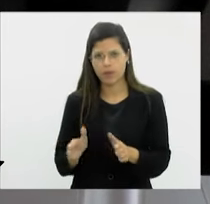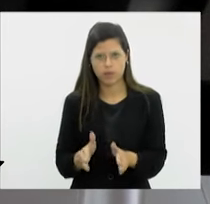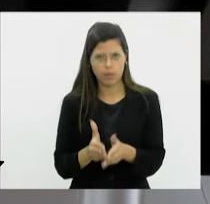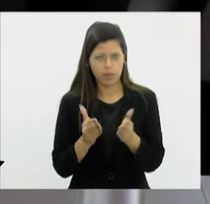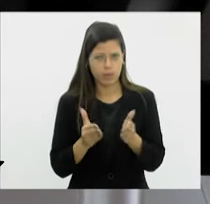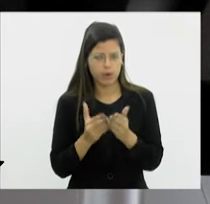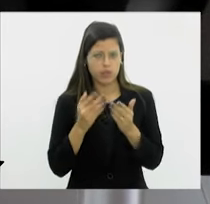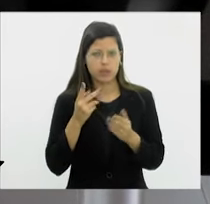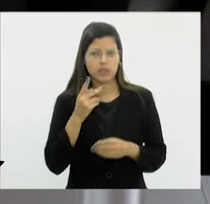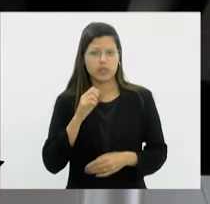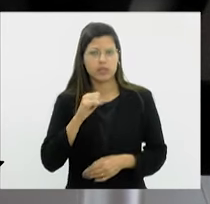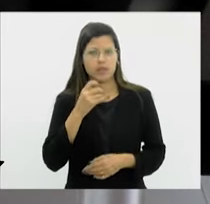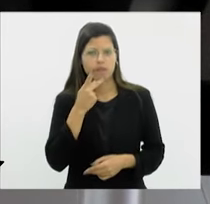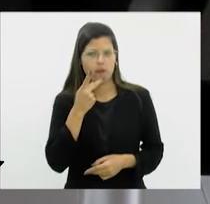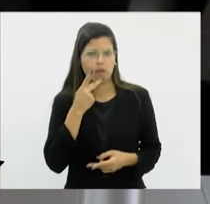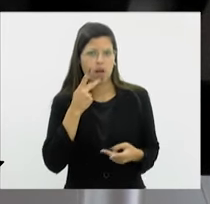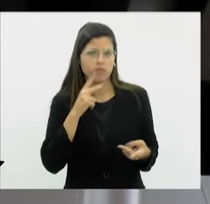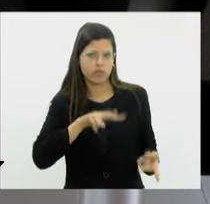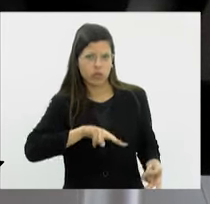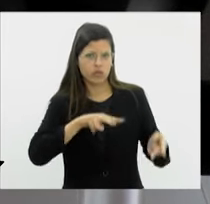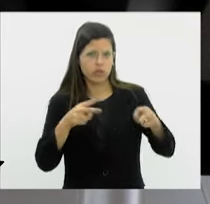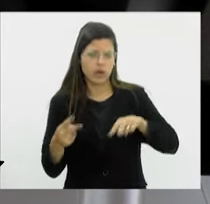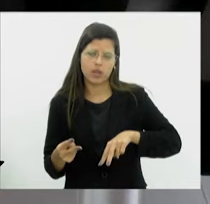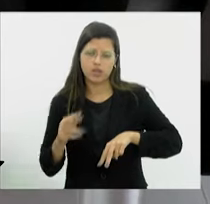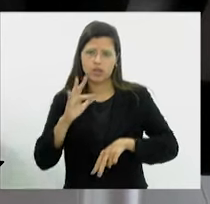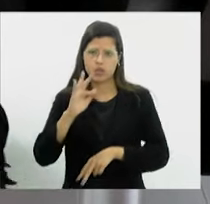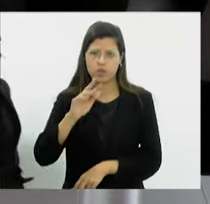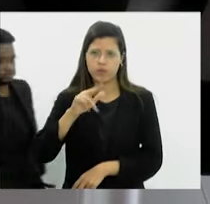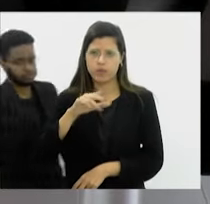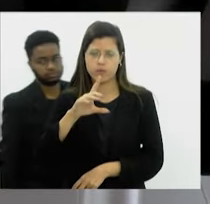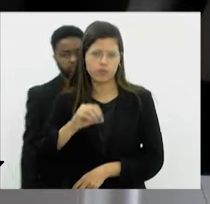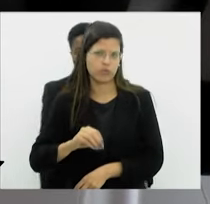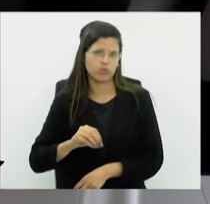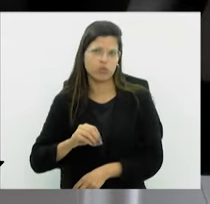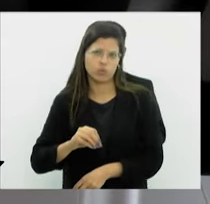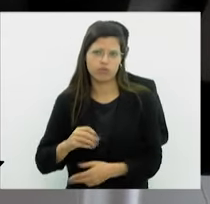de fundos, no plural, sem citar nenhum...